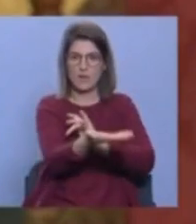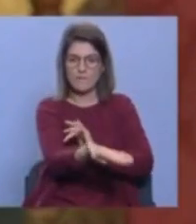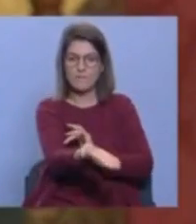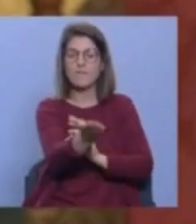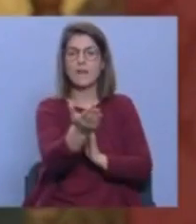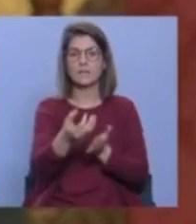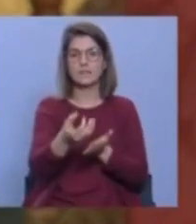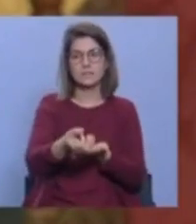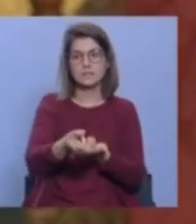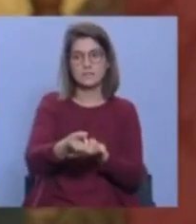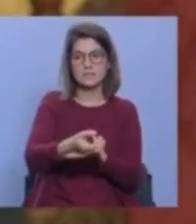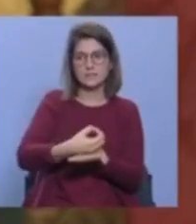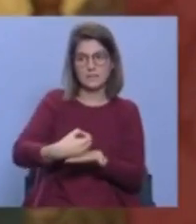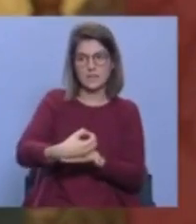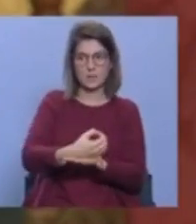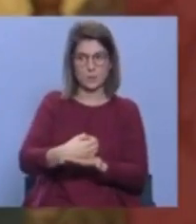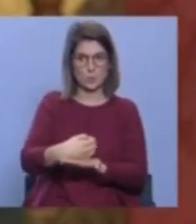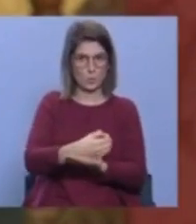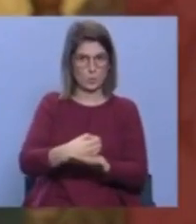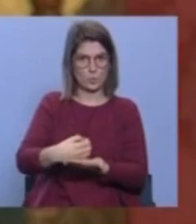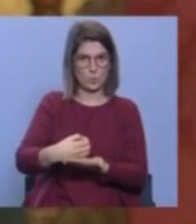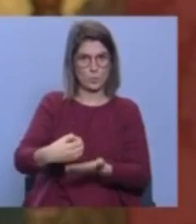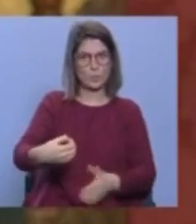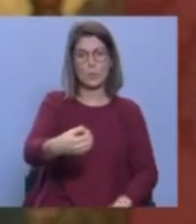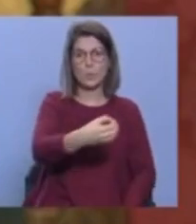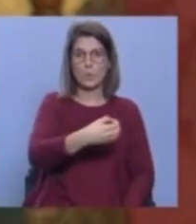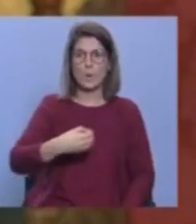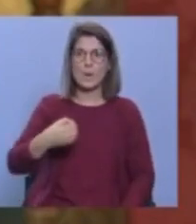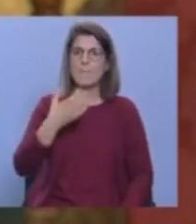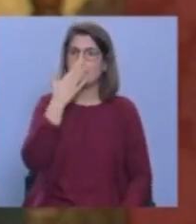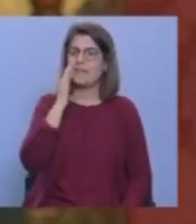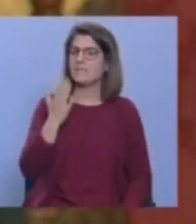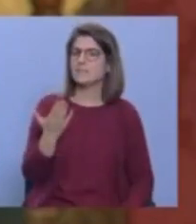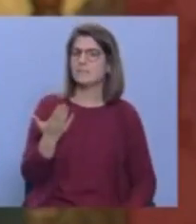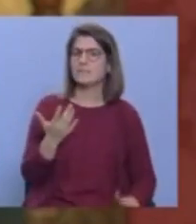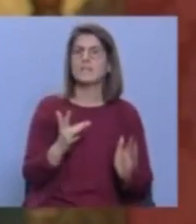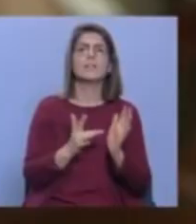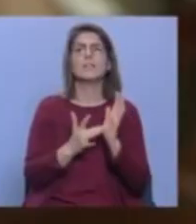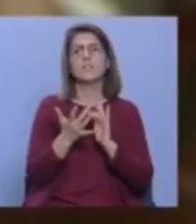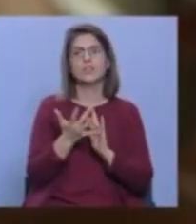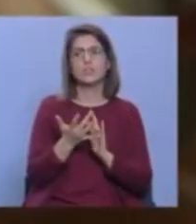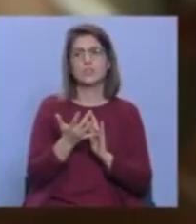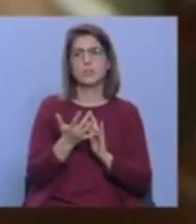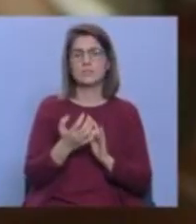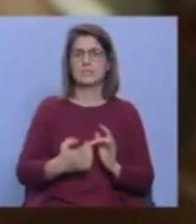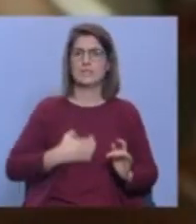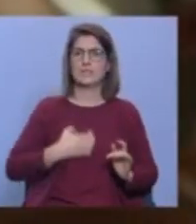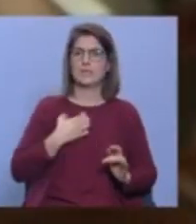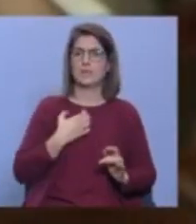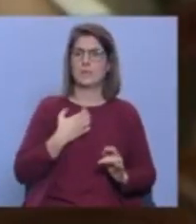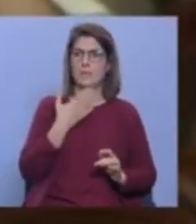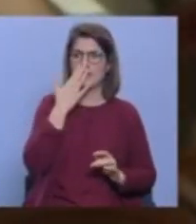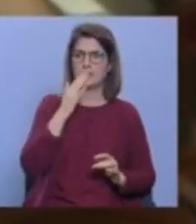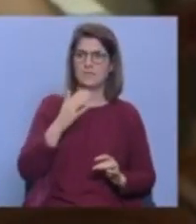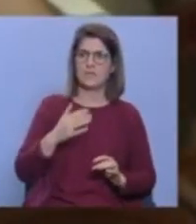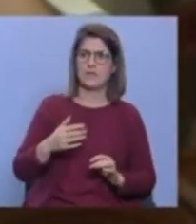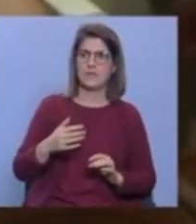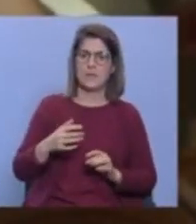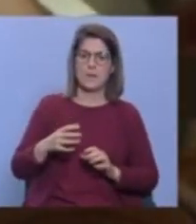ao deserto. Dá a impressão que Cristo sofre o empurrão